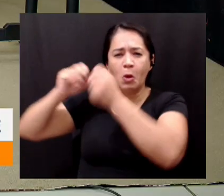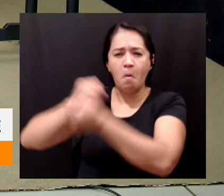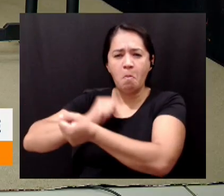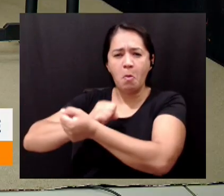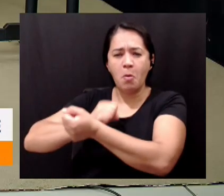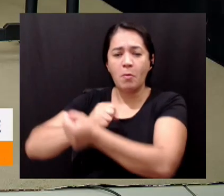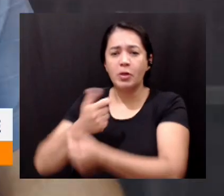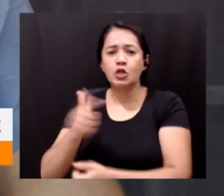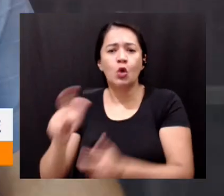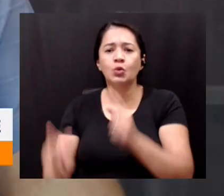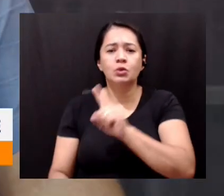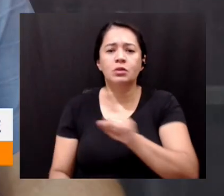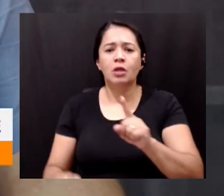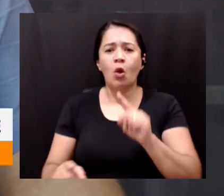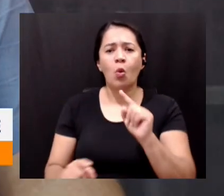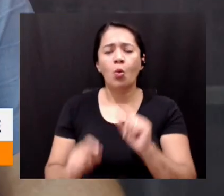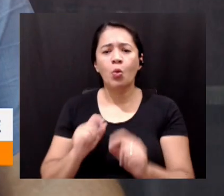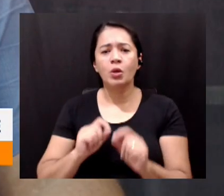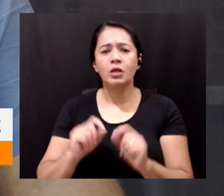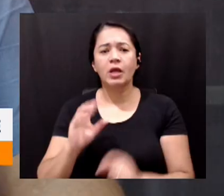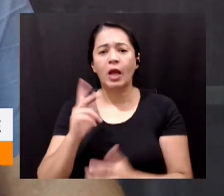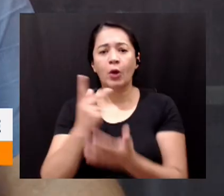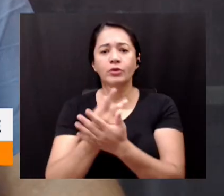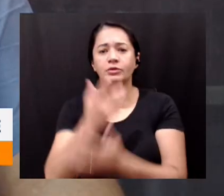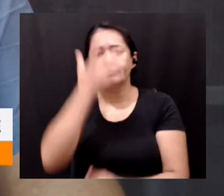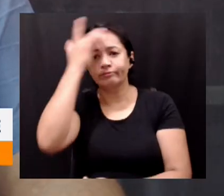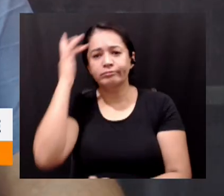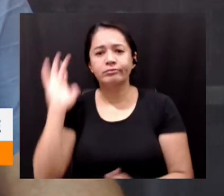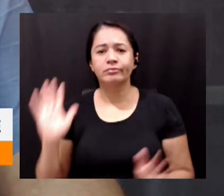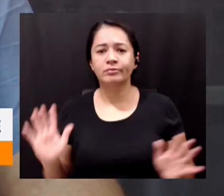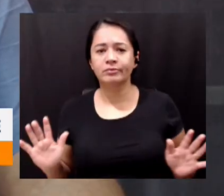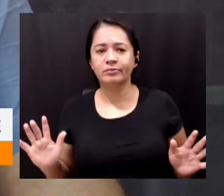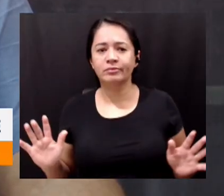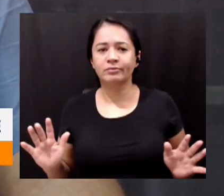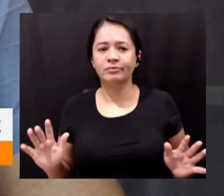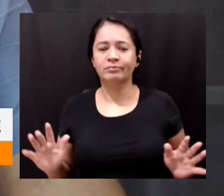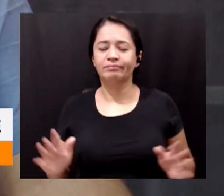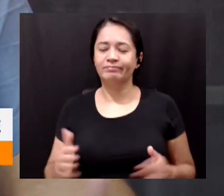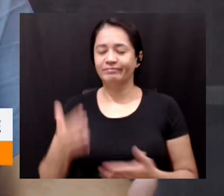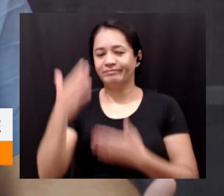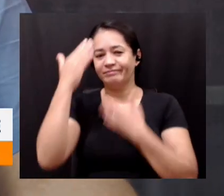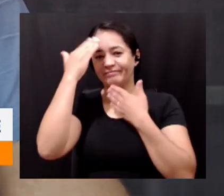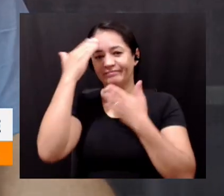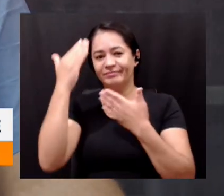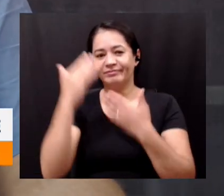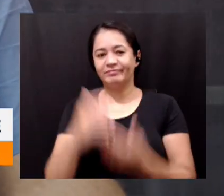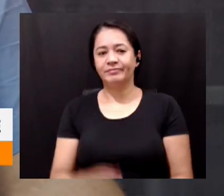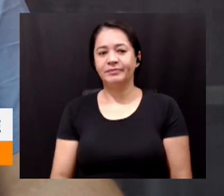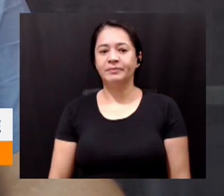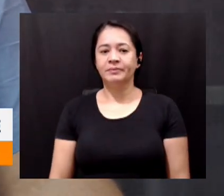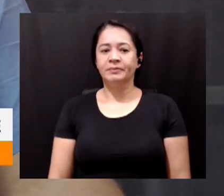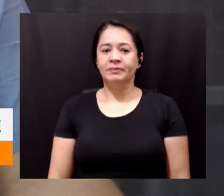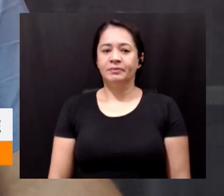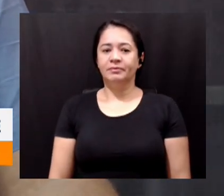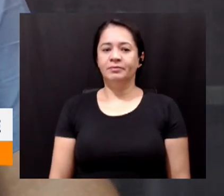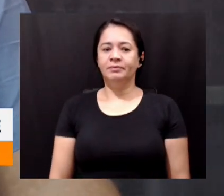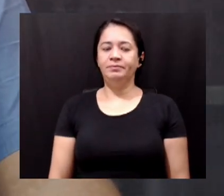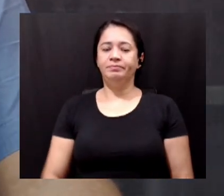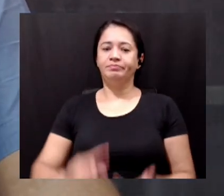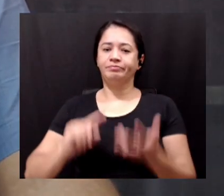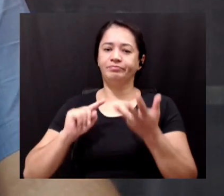acontece? Leonan, responde pra gente. Obrigado. Olha, são vários fatores que a gente pode considerar em